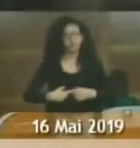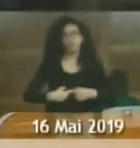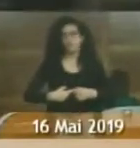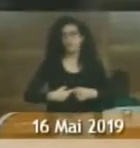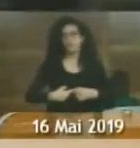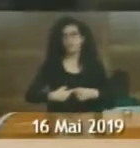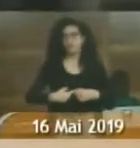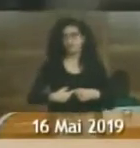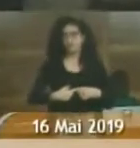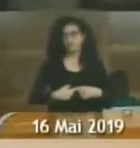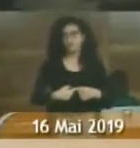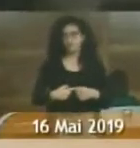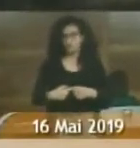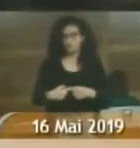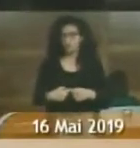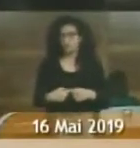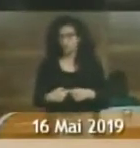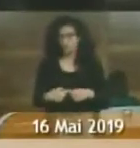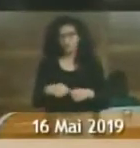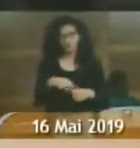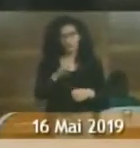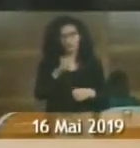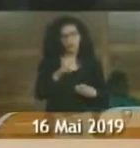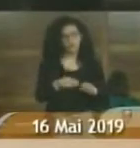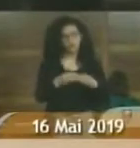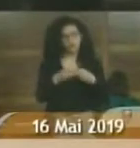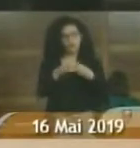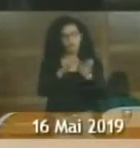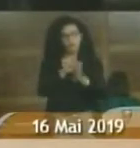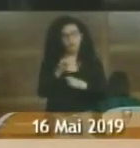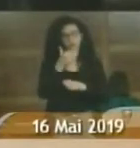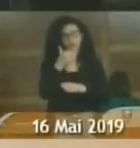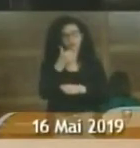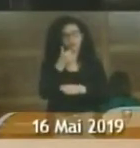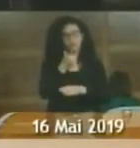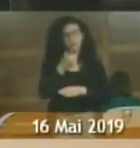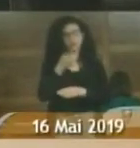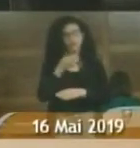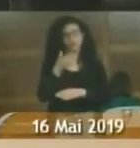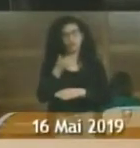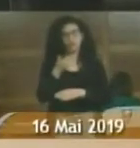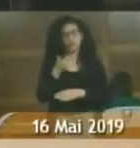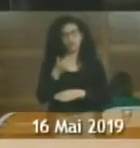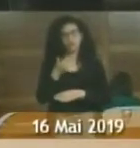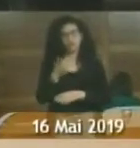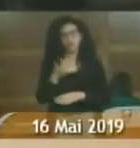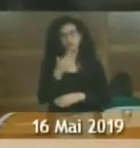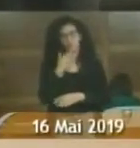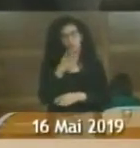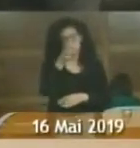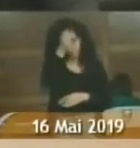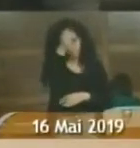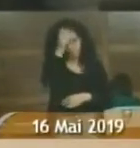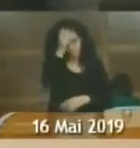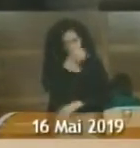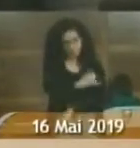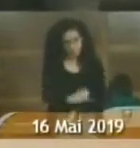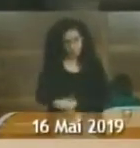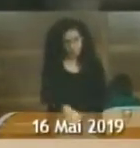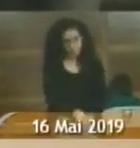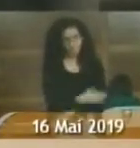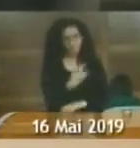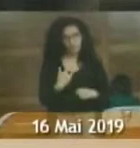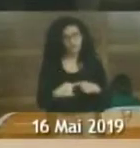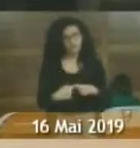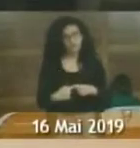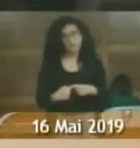iniciando em frente ao número 258, no bairro Marinas. Indicação número 1332, indicando ao prefeito municipal o recapeamento asfáltico da rua Julieta